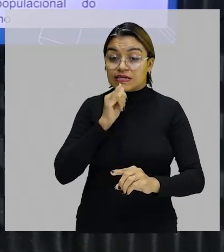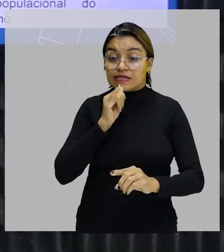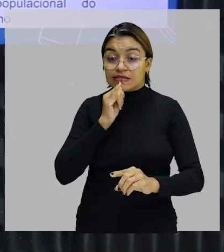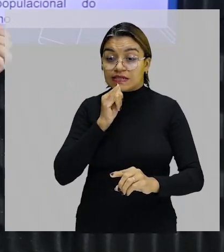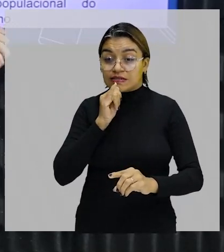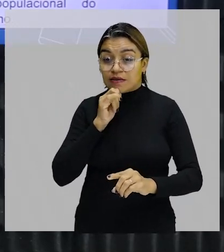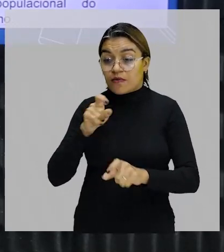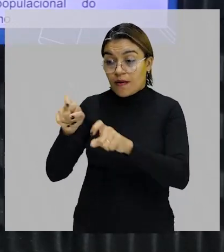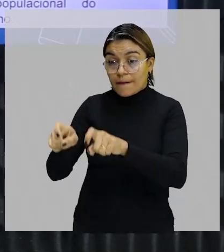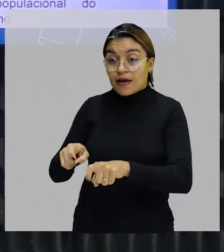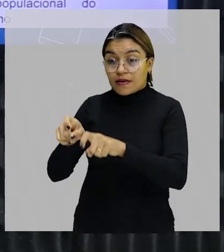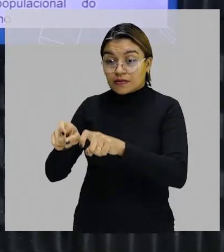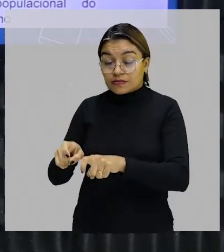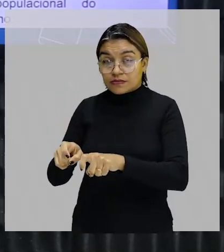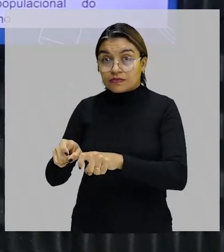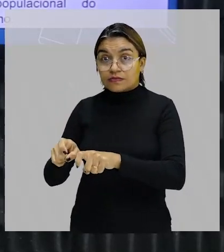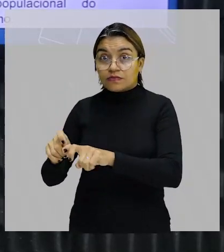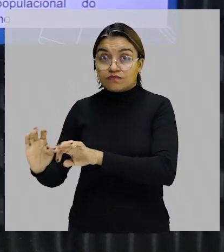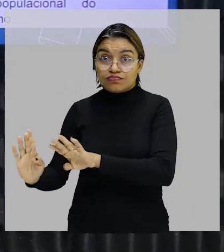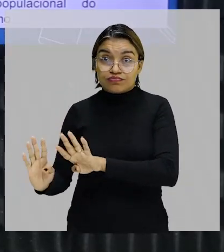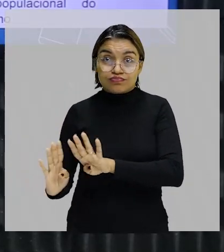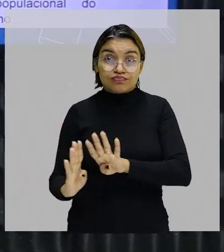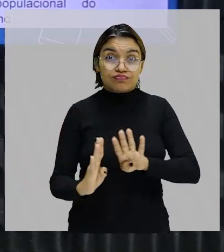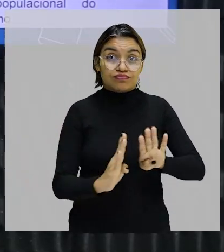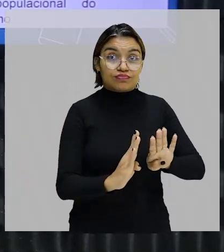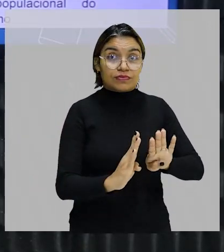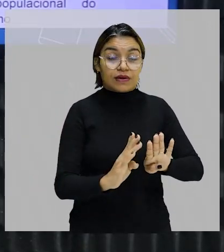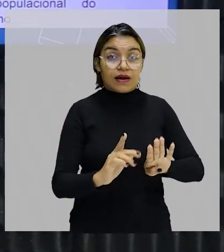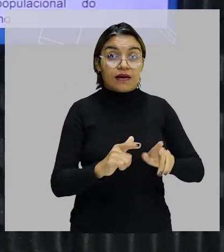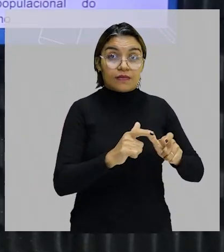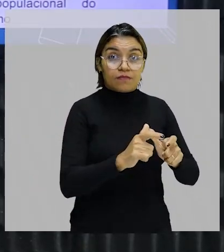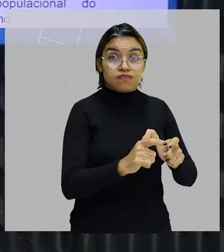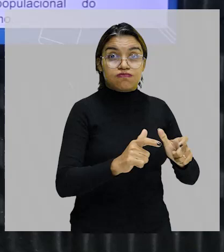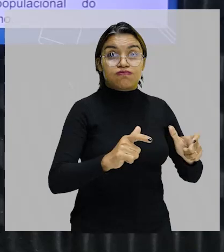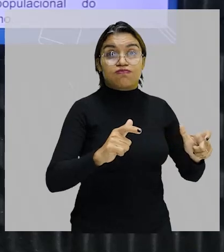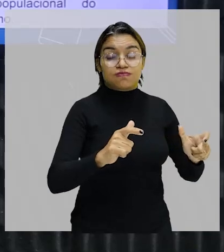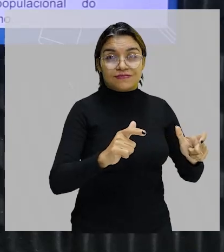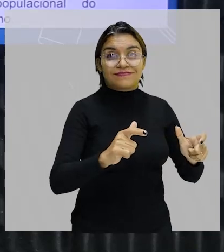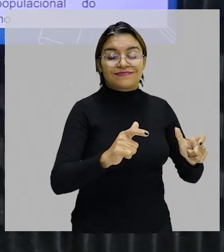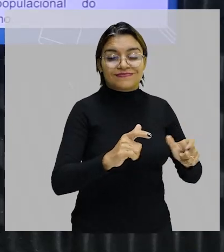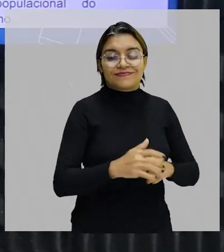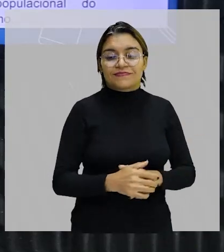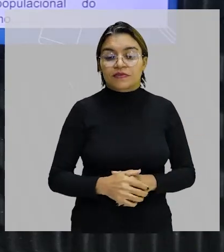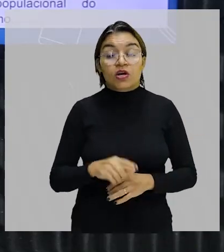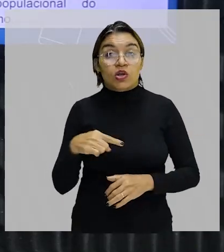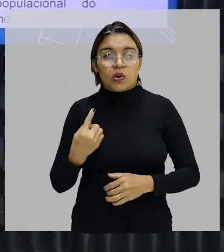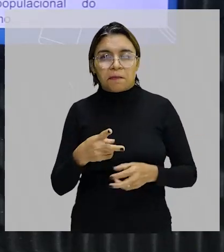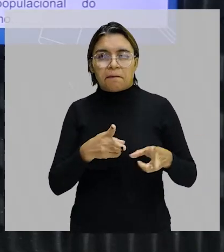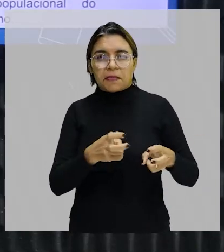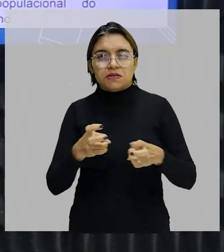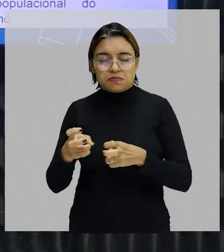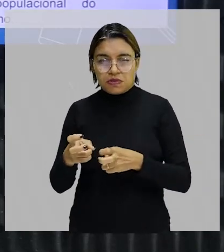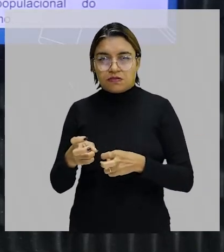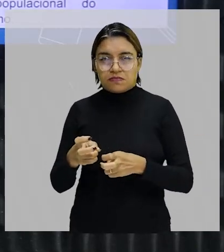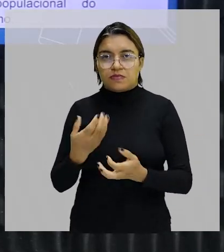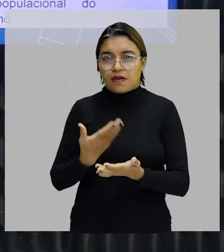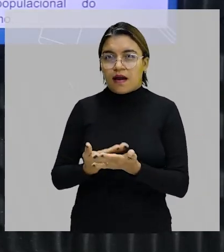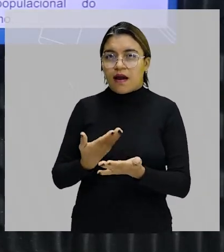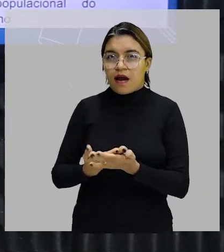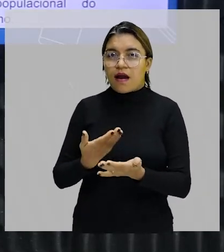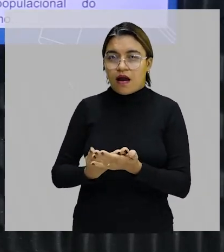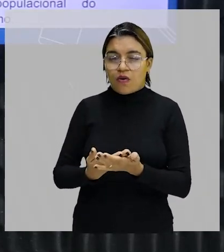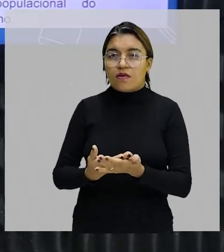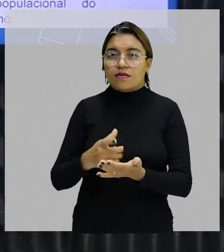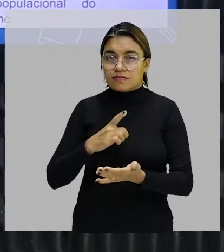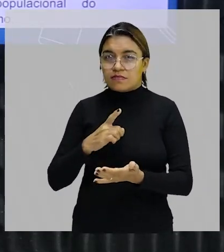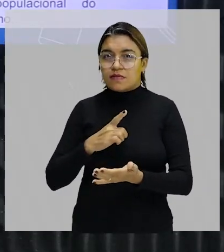crescimento físico e populacional do espaço urbano. Não é à toa que a gente vai perceber, que a gente já teve aulas sobre isso no